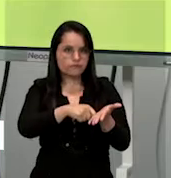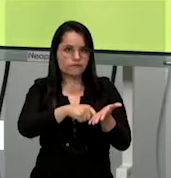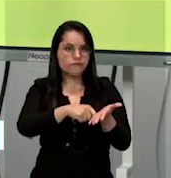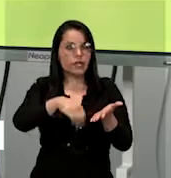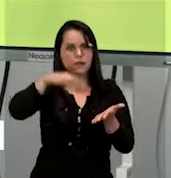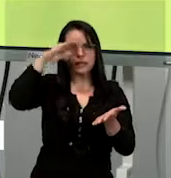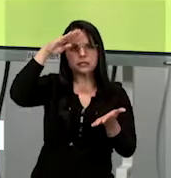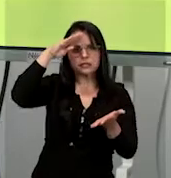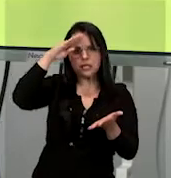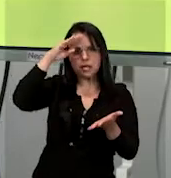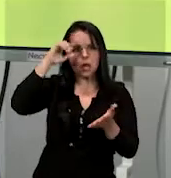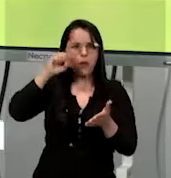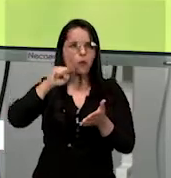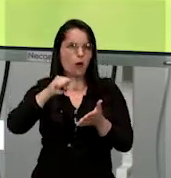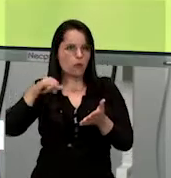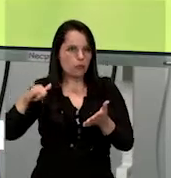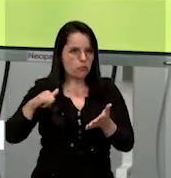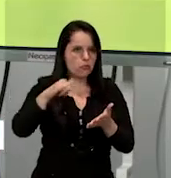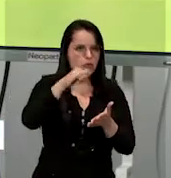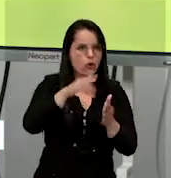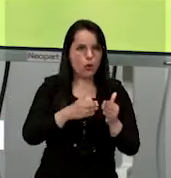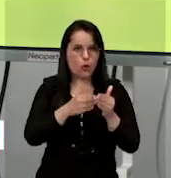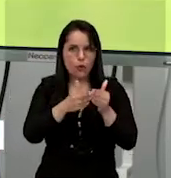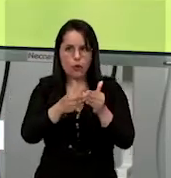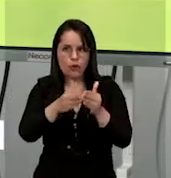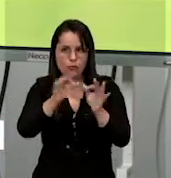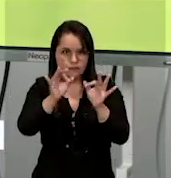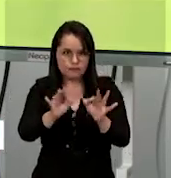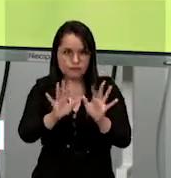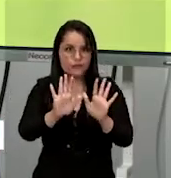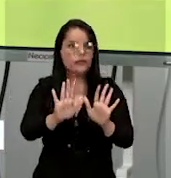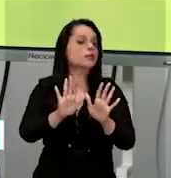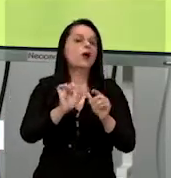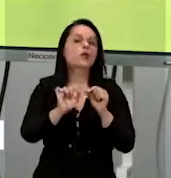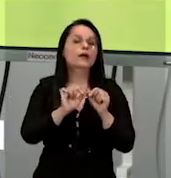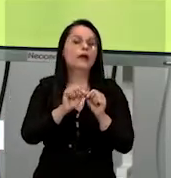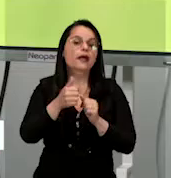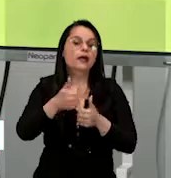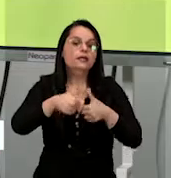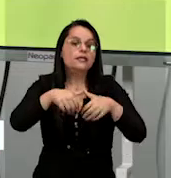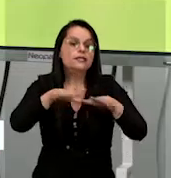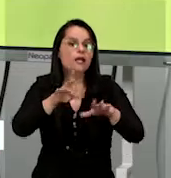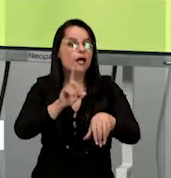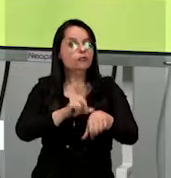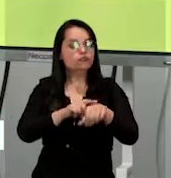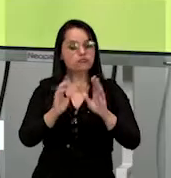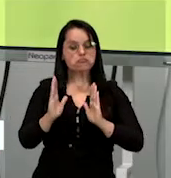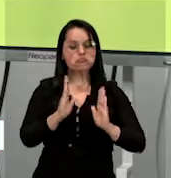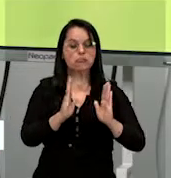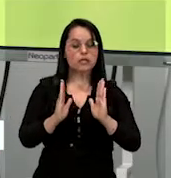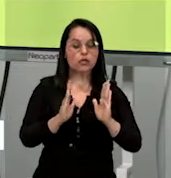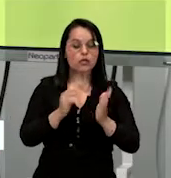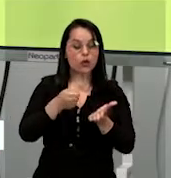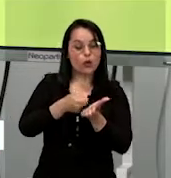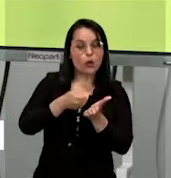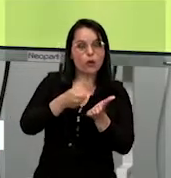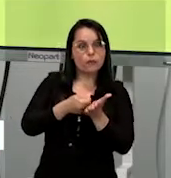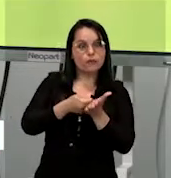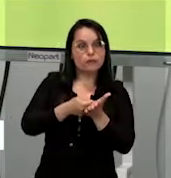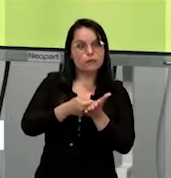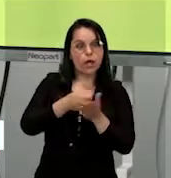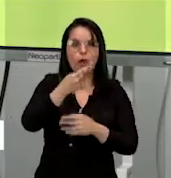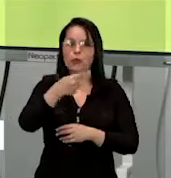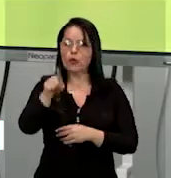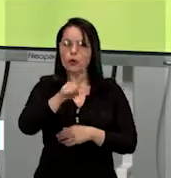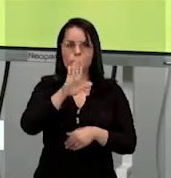seja ele exército, aeronáutica ou marinha, certo? Então, quando ele está no cumprimento desse período obrigatório, ele é